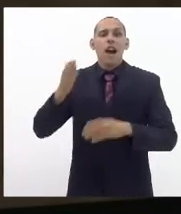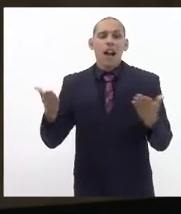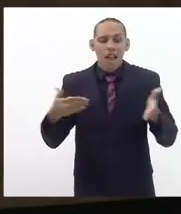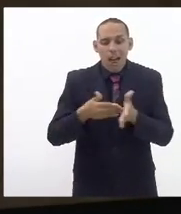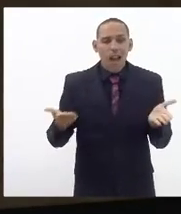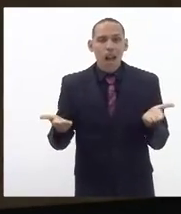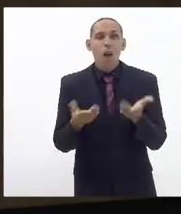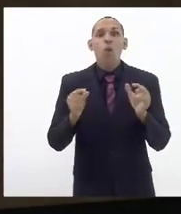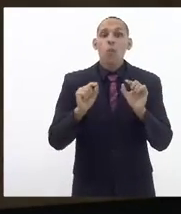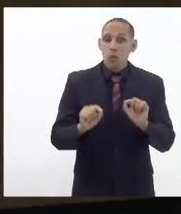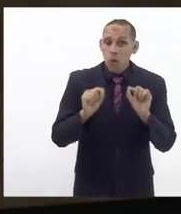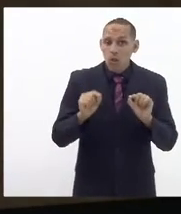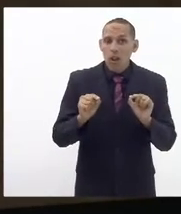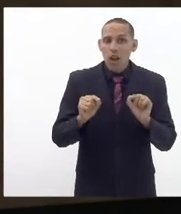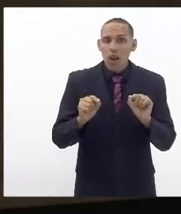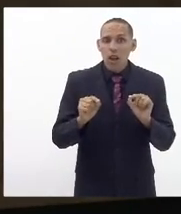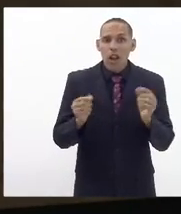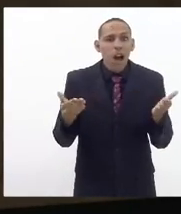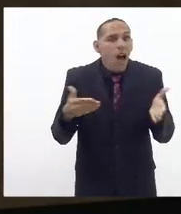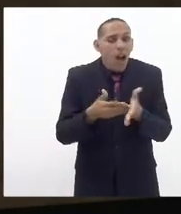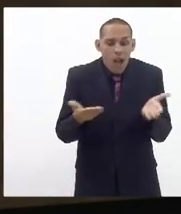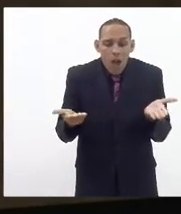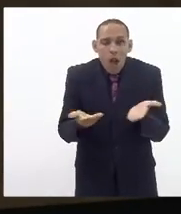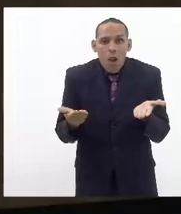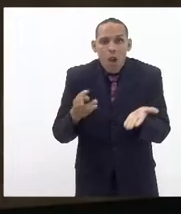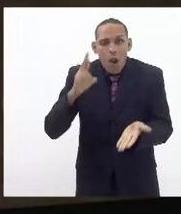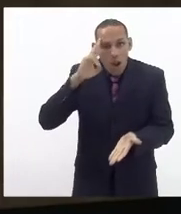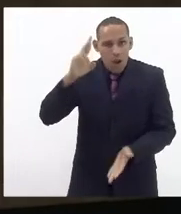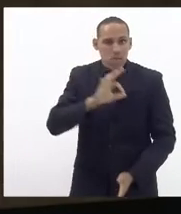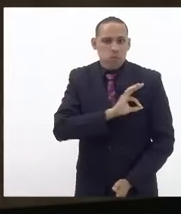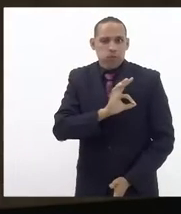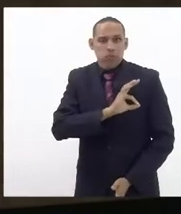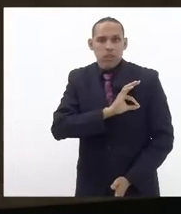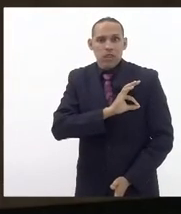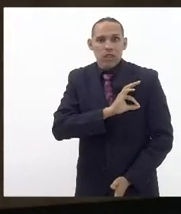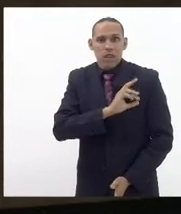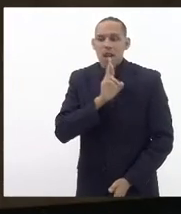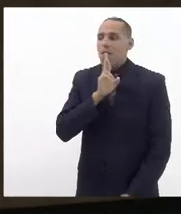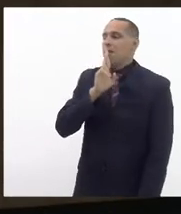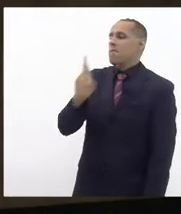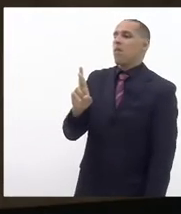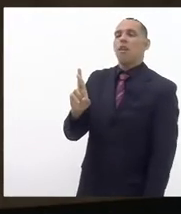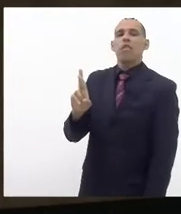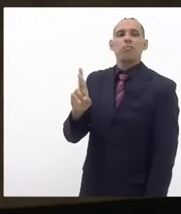caso, é que até hoje as autoridades policiais